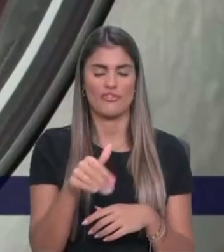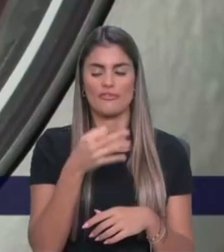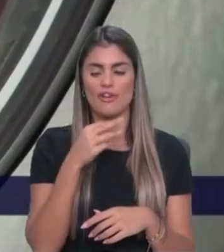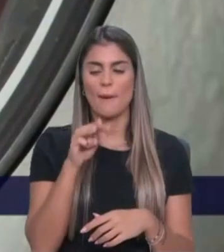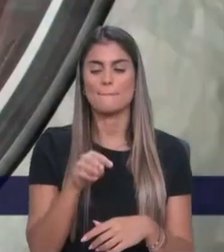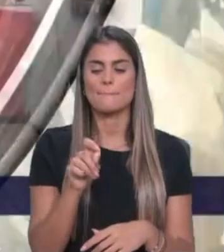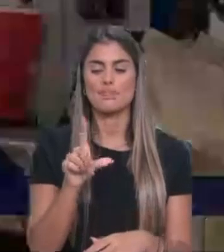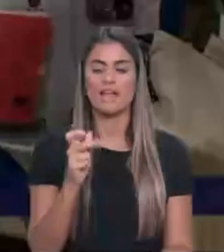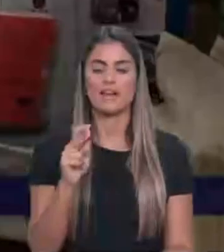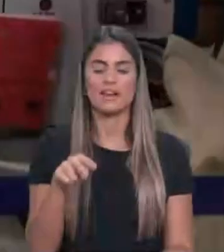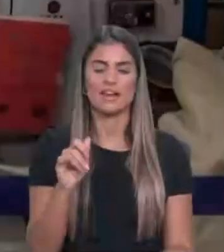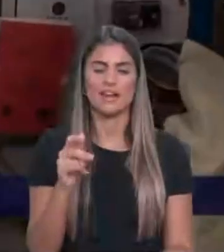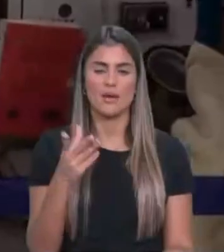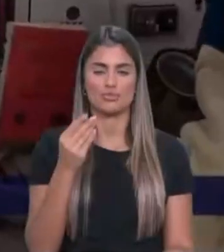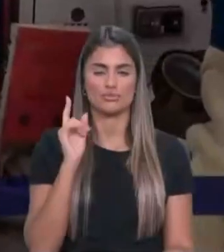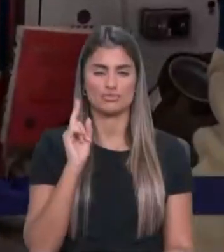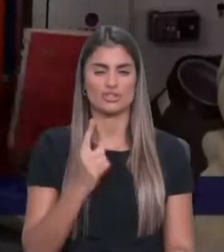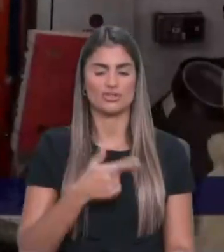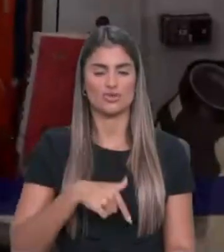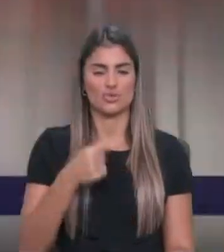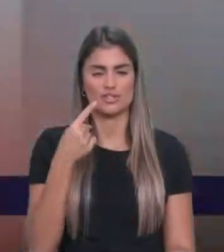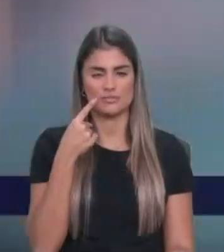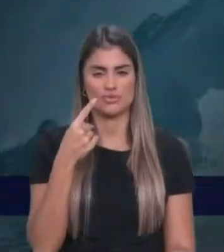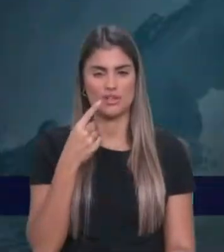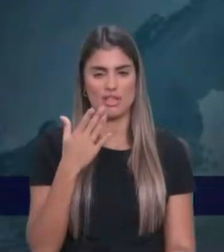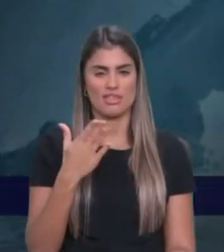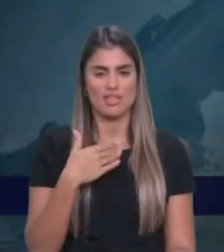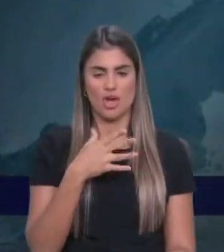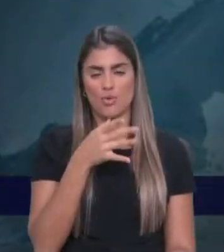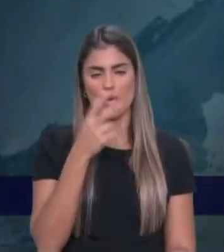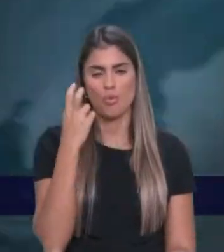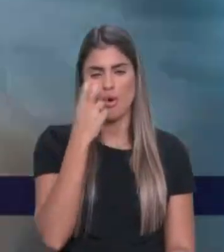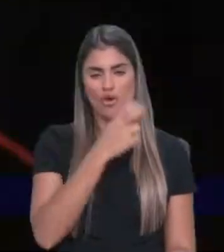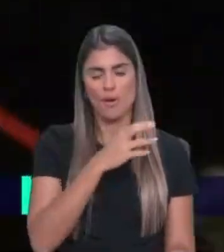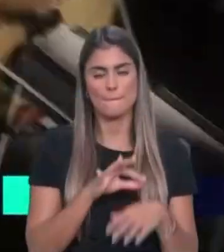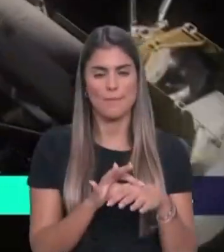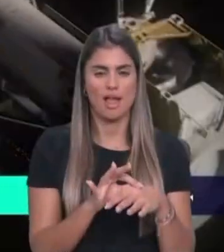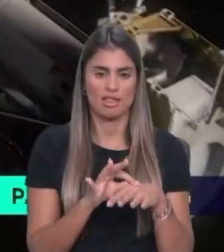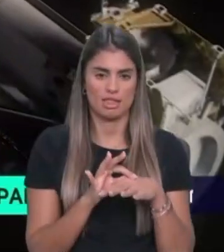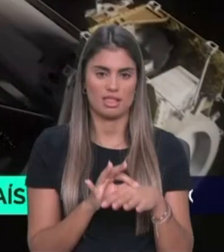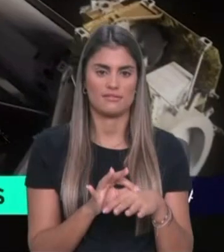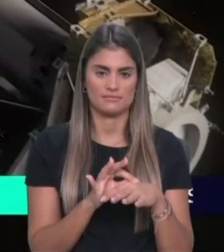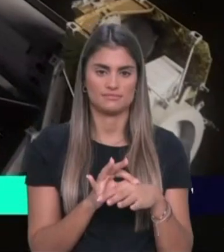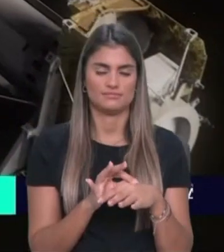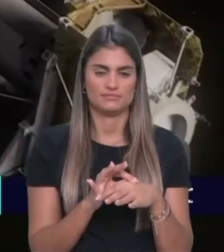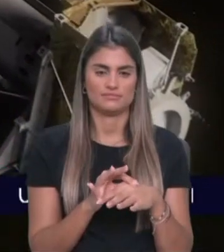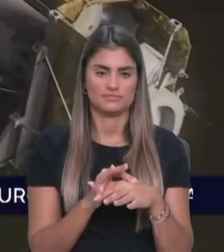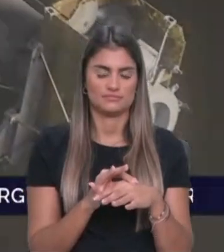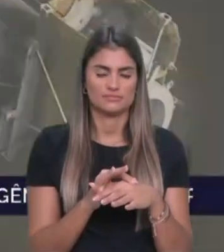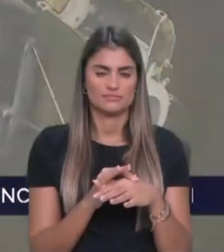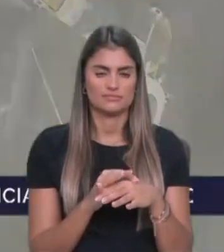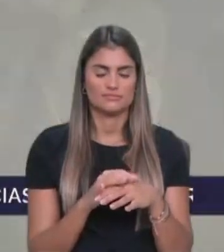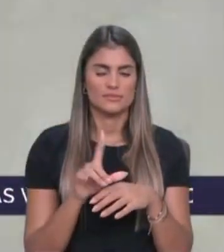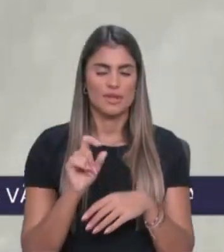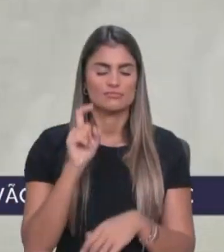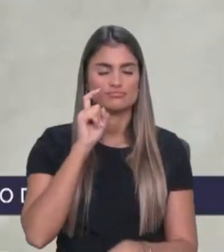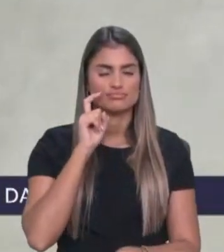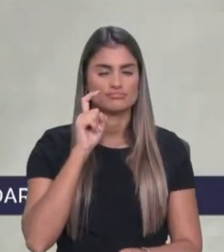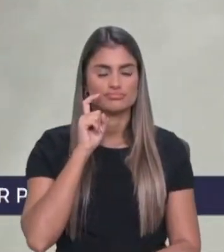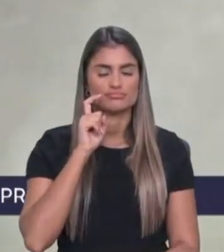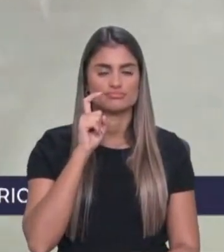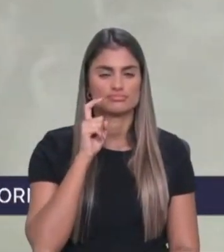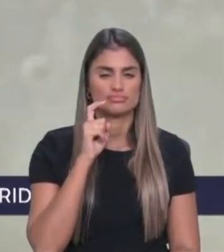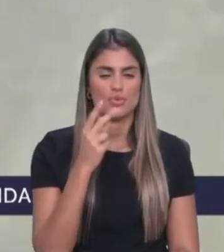melanina é extremamente importante, nós conhecemos por nos dar a cor dos nossos olhos, da pele, por ser um poderoso protetor da